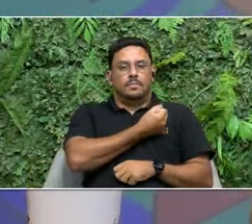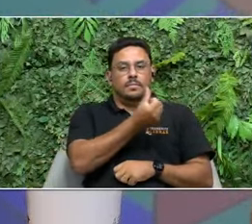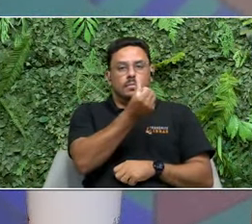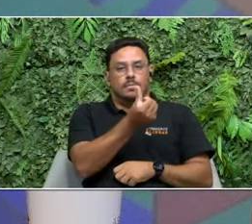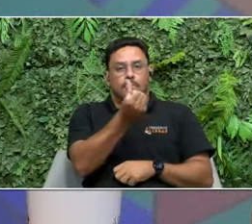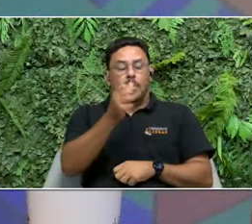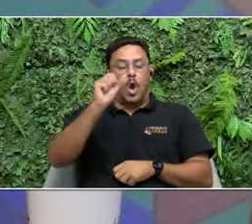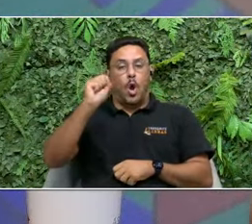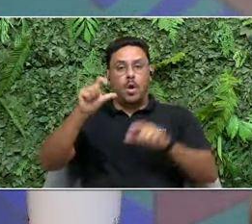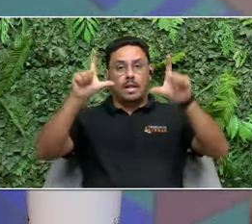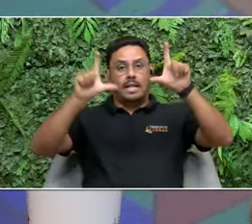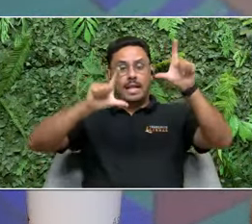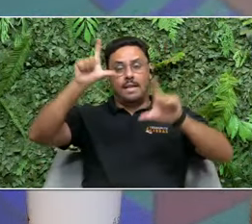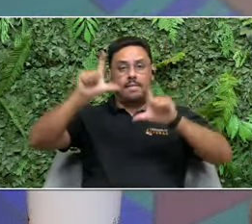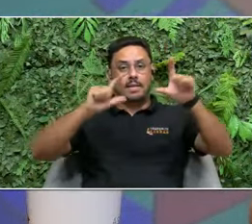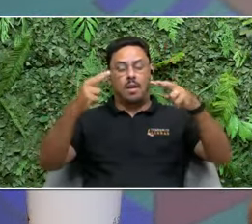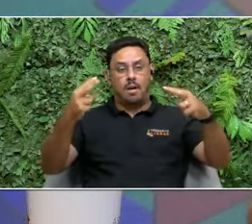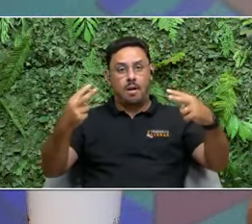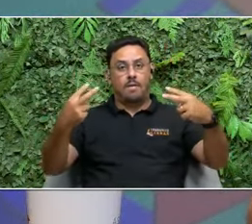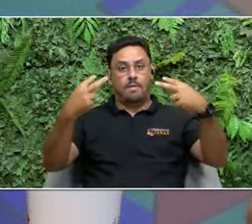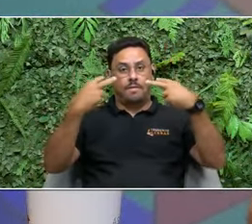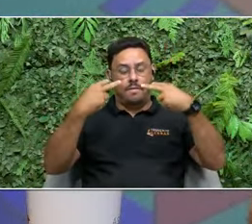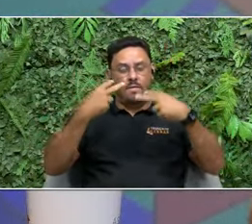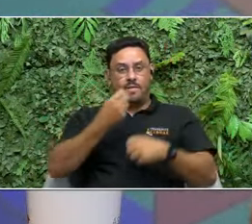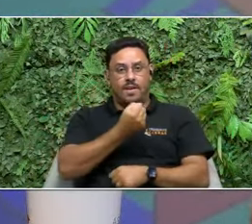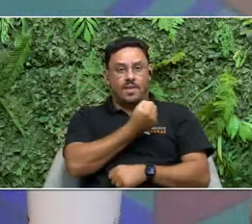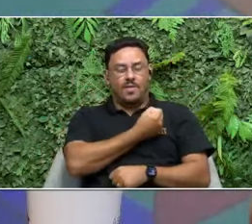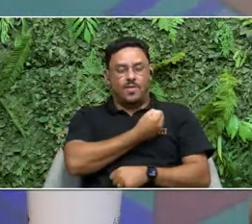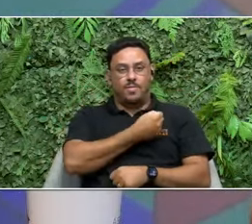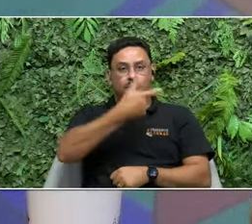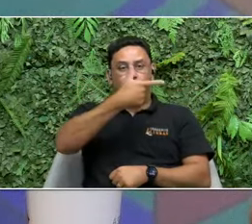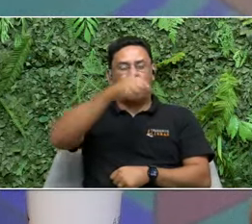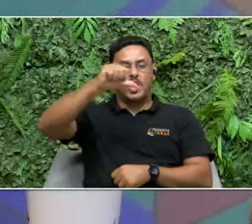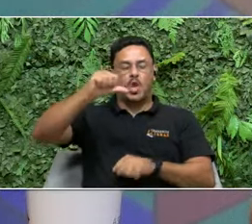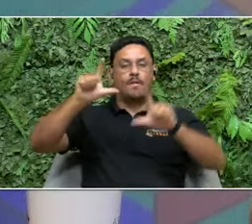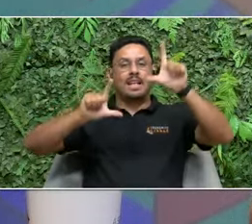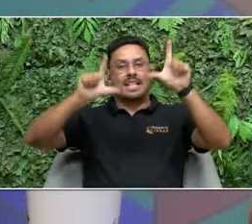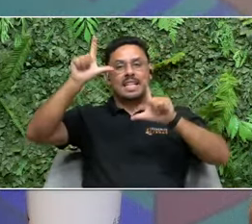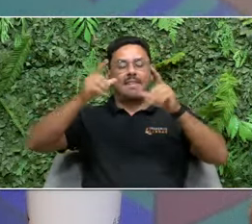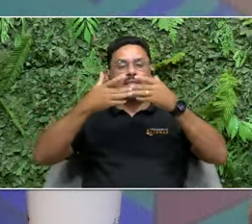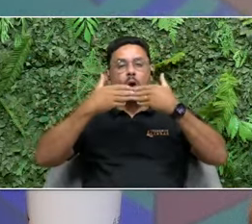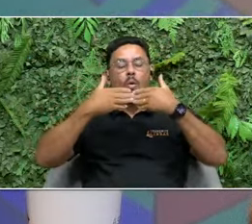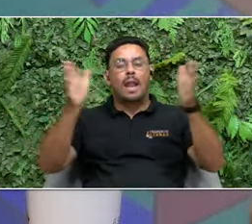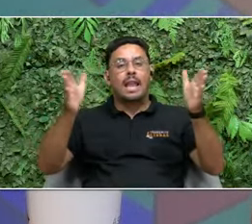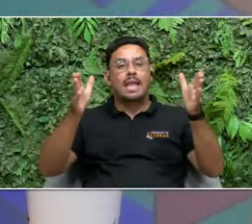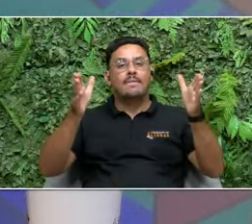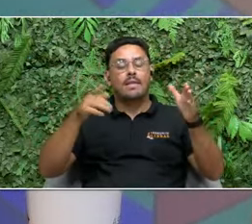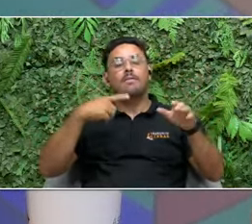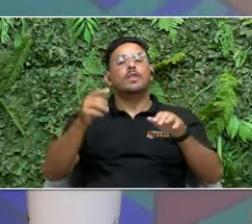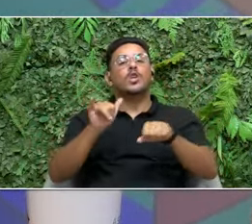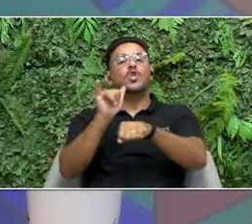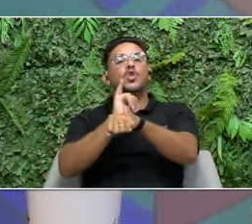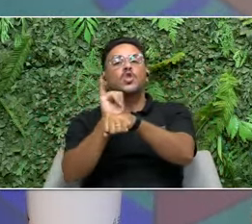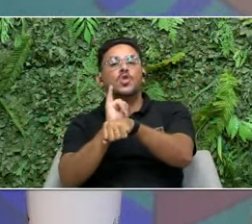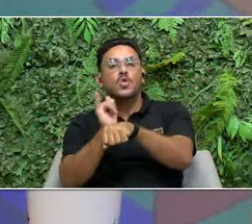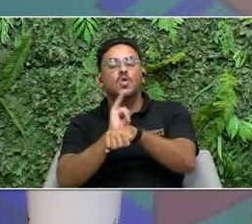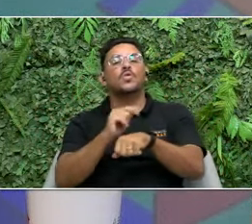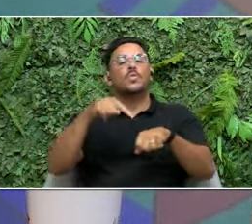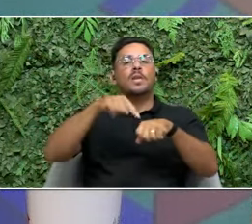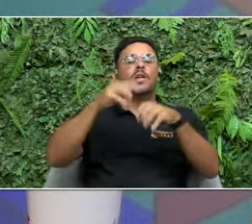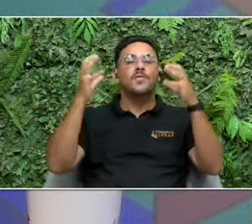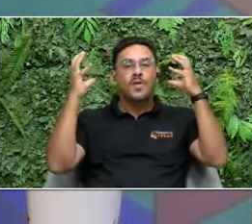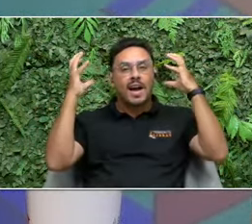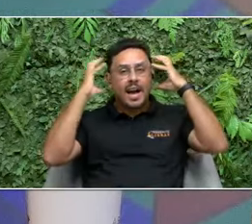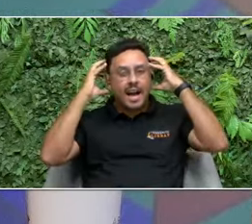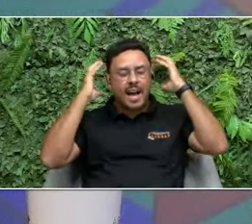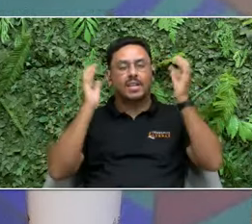acabo você que está nos vendo no canal 29 da TV aberta você que está conosco no YouTube você que está conosco no